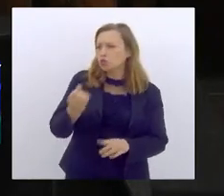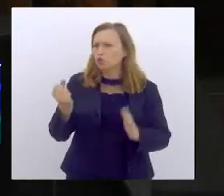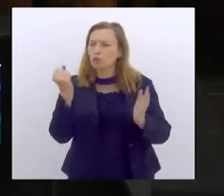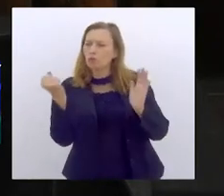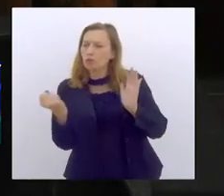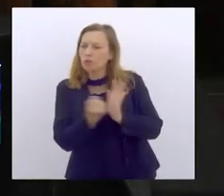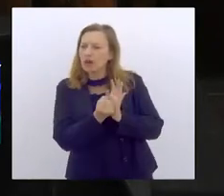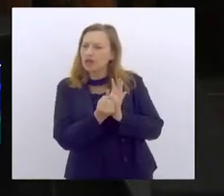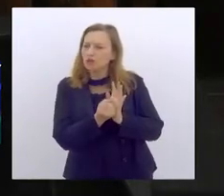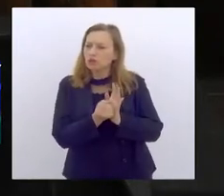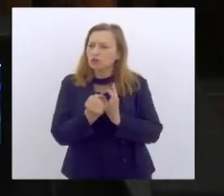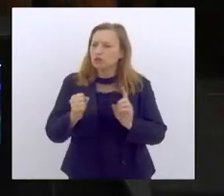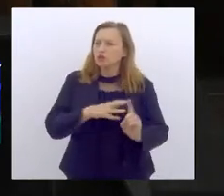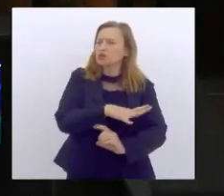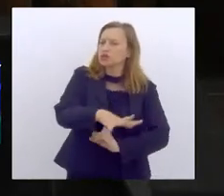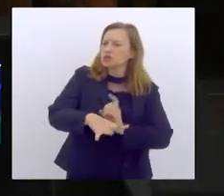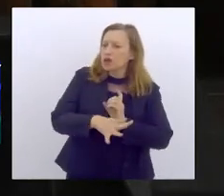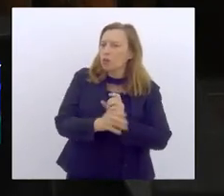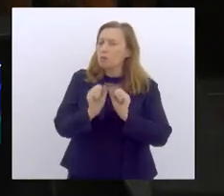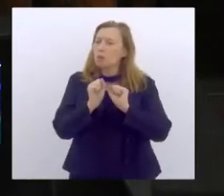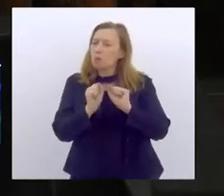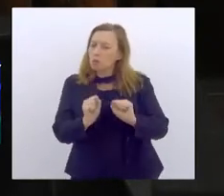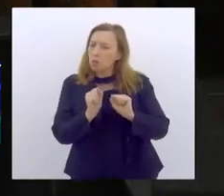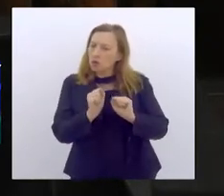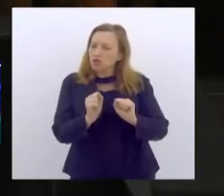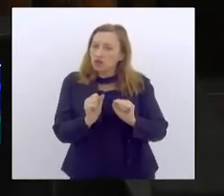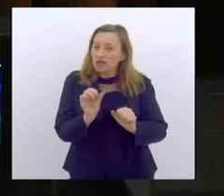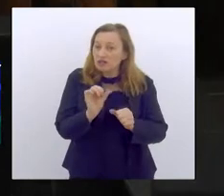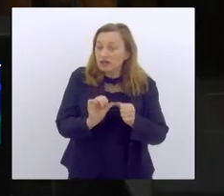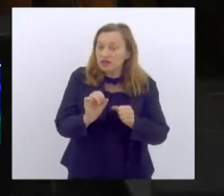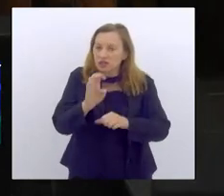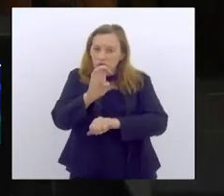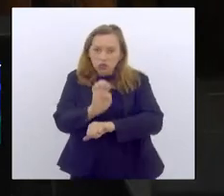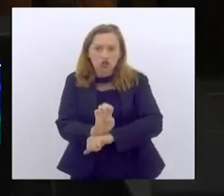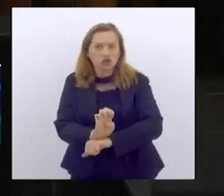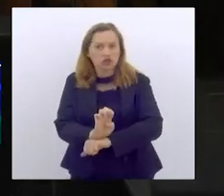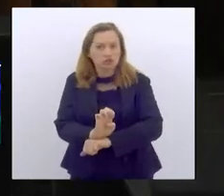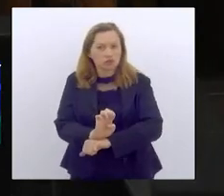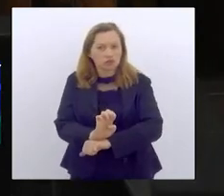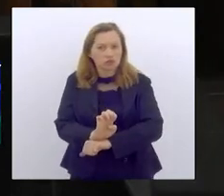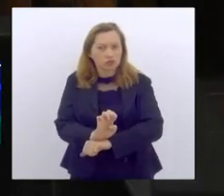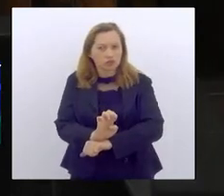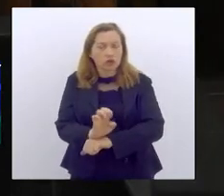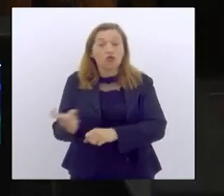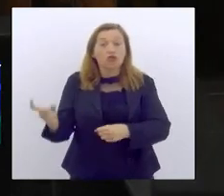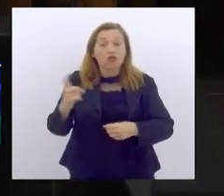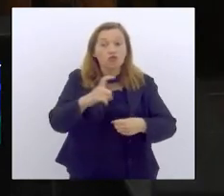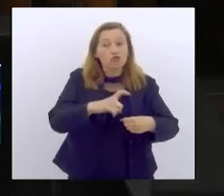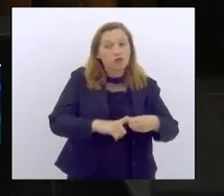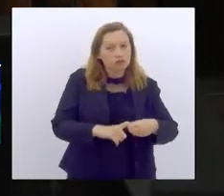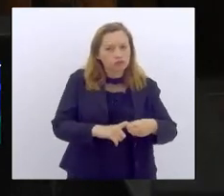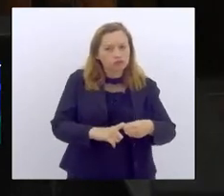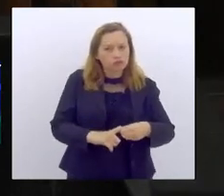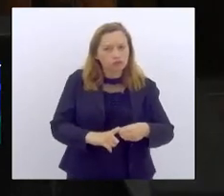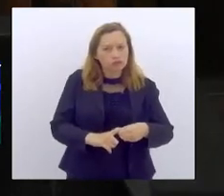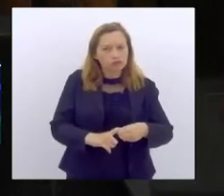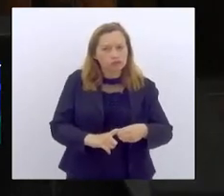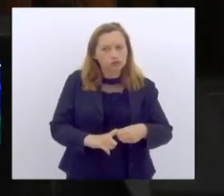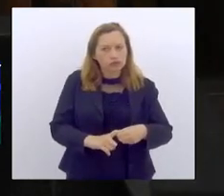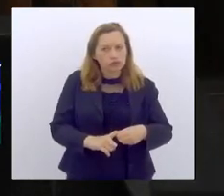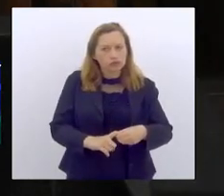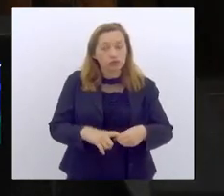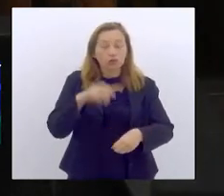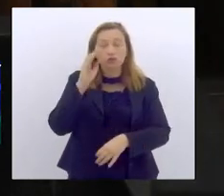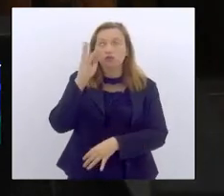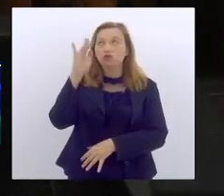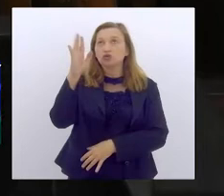social poderá fazer com que o estado eu volte e ao